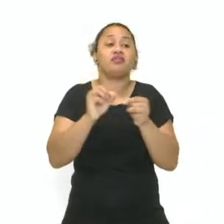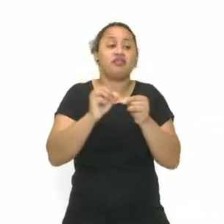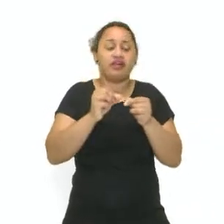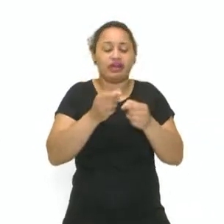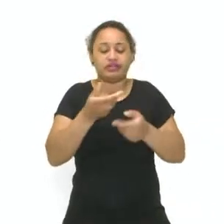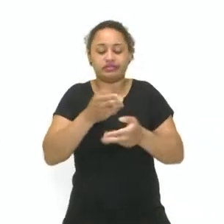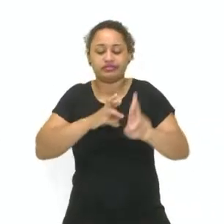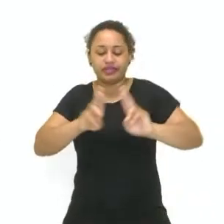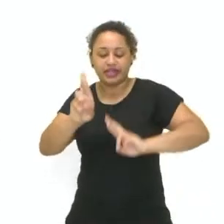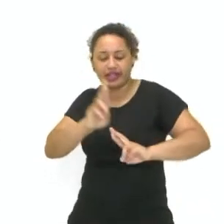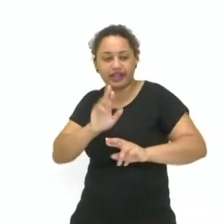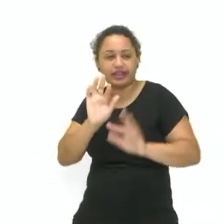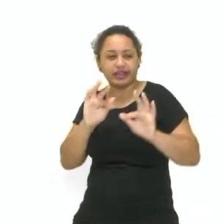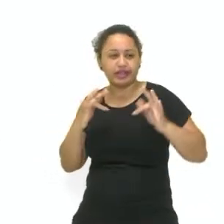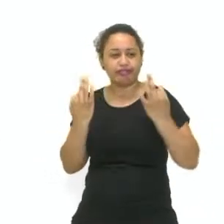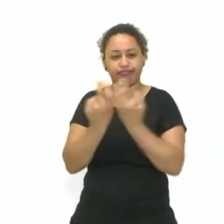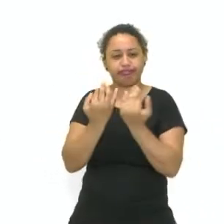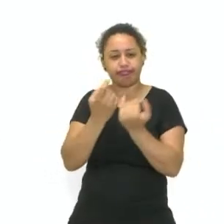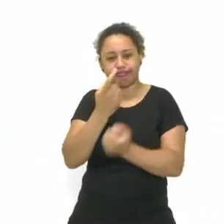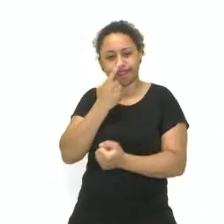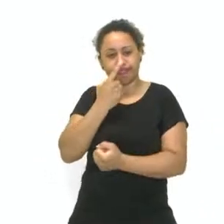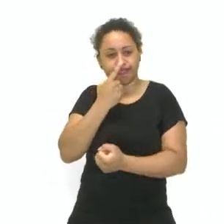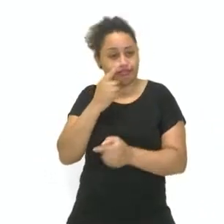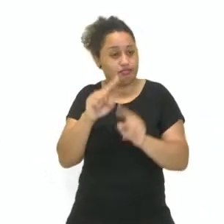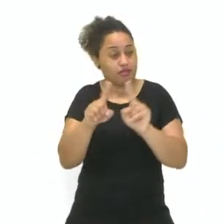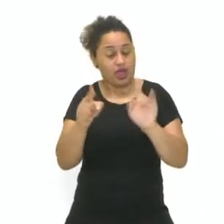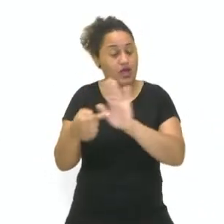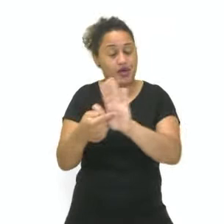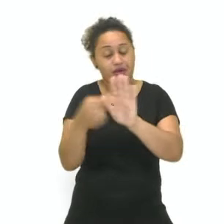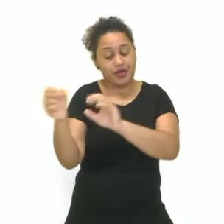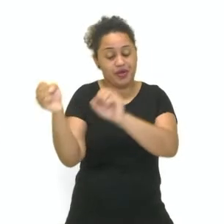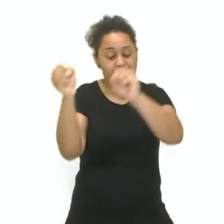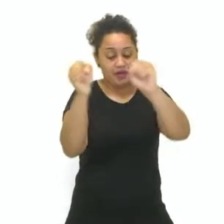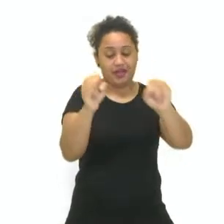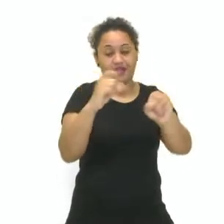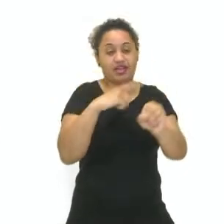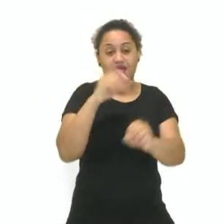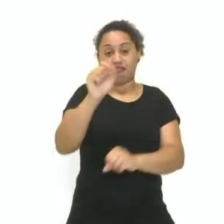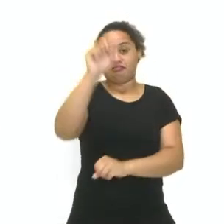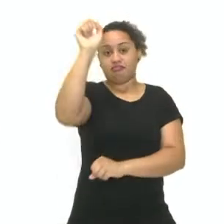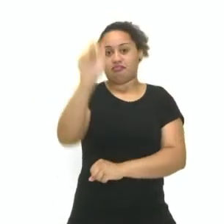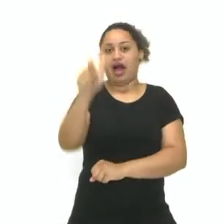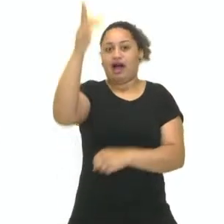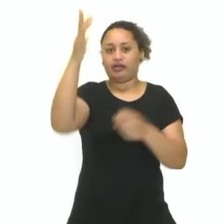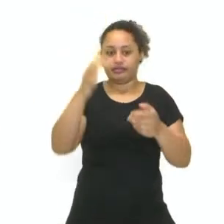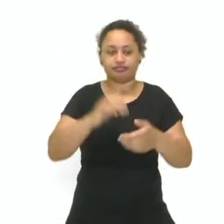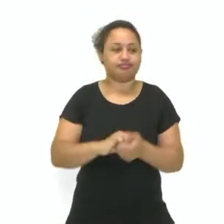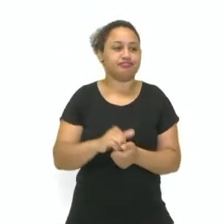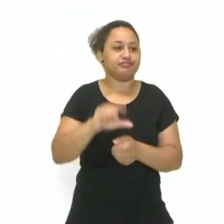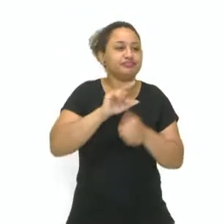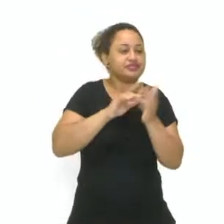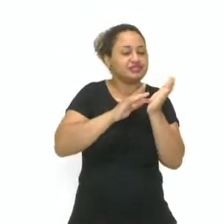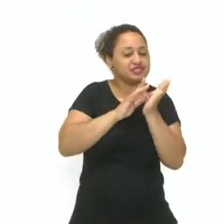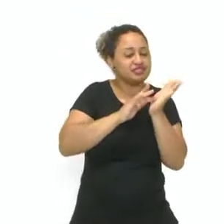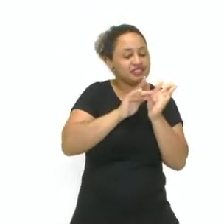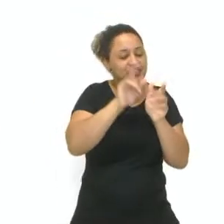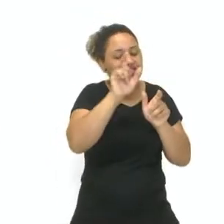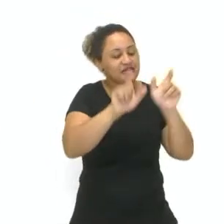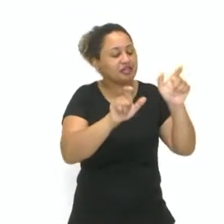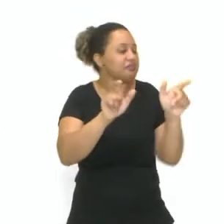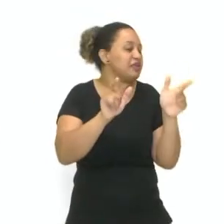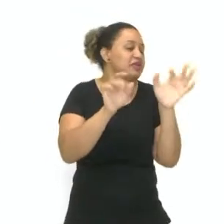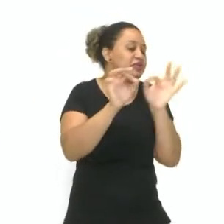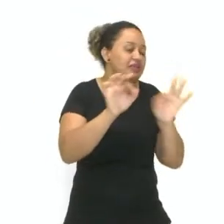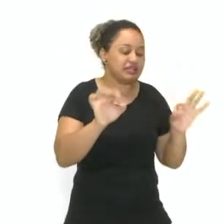familiar, nem sempre confessam os seus poderes de mágica. Antes se disfarçam em homem comum, de calça